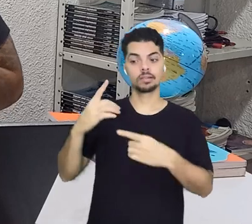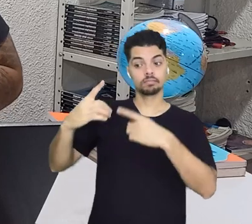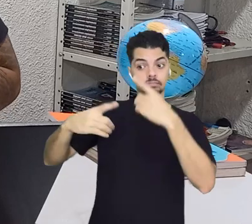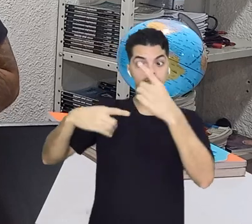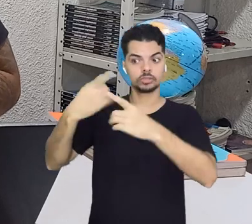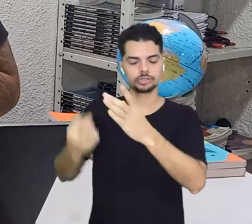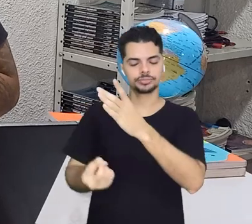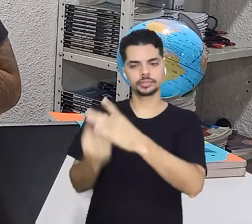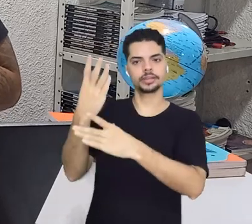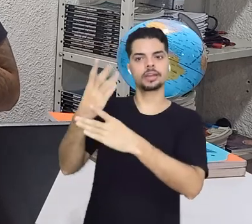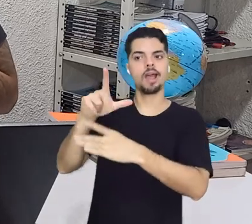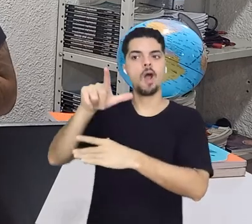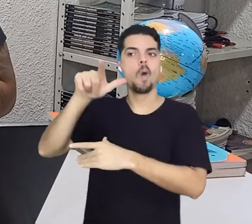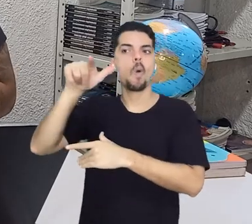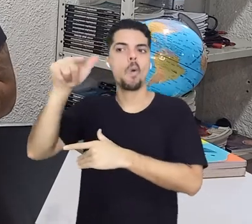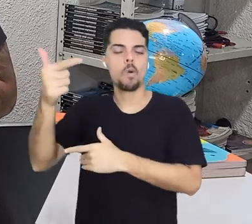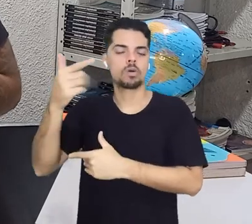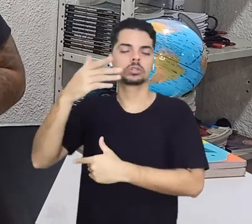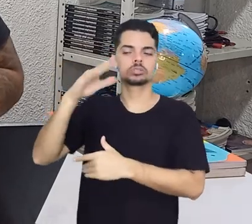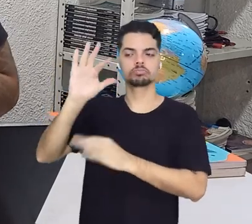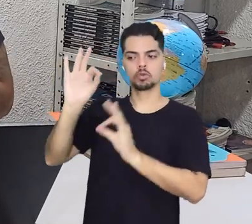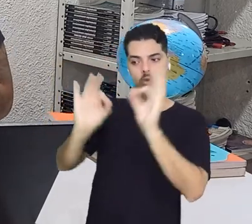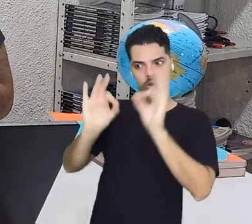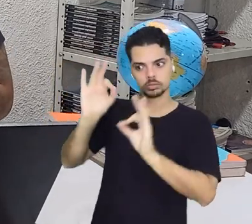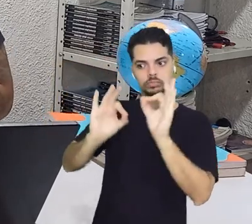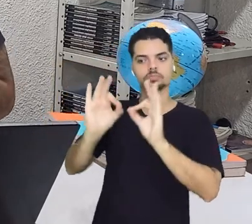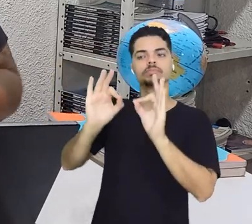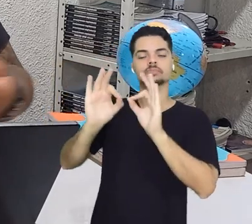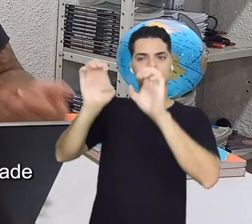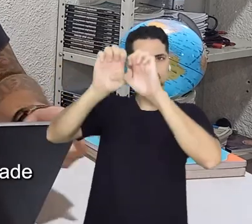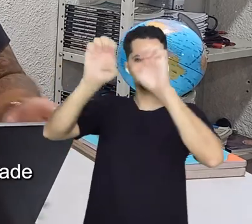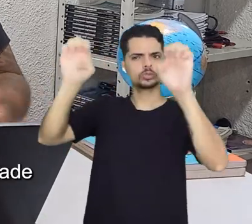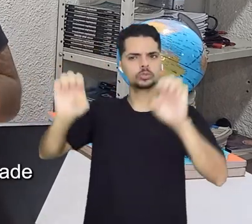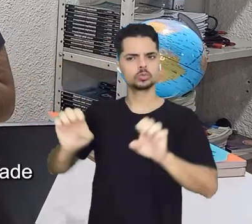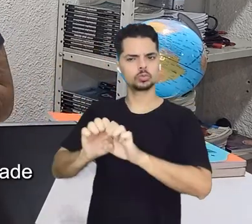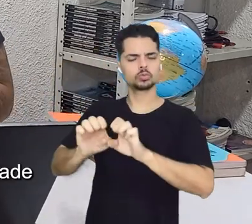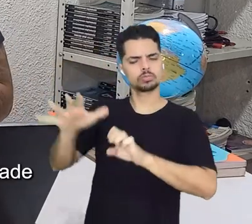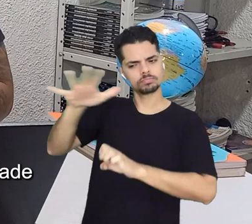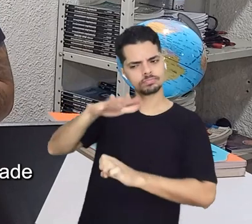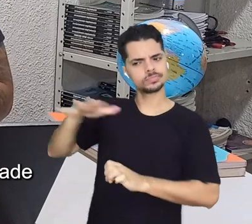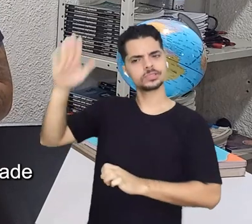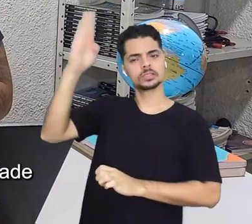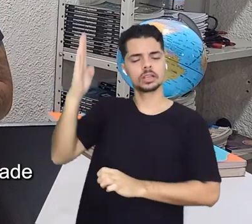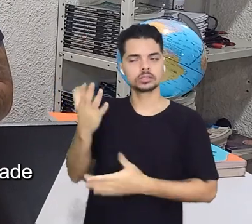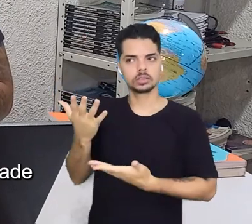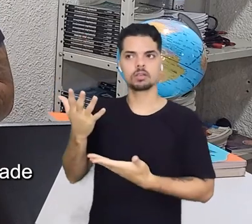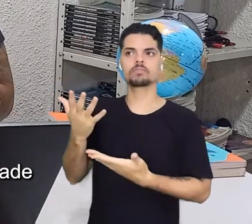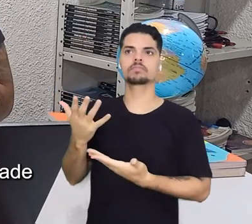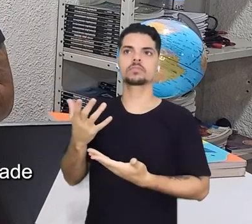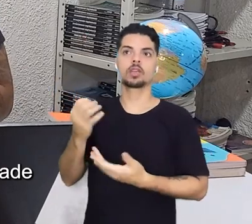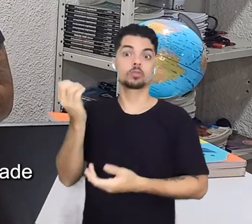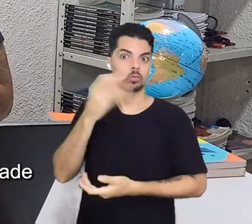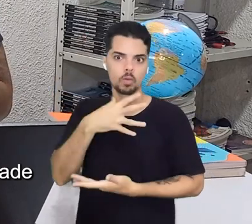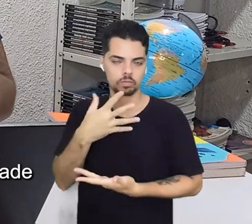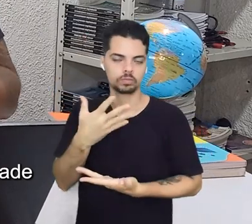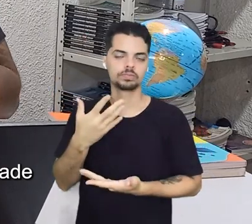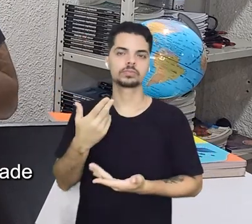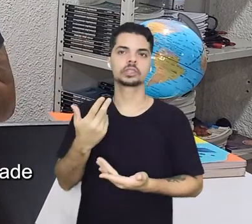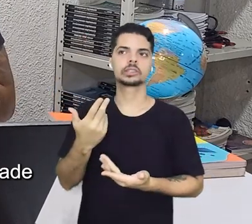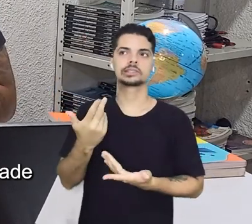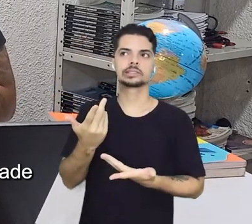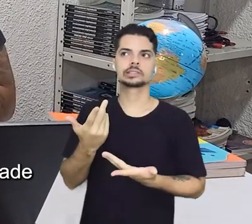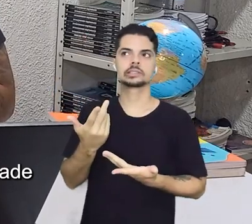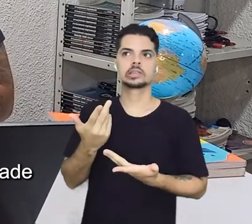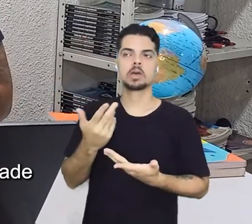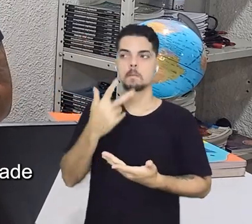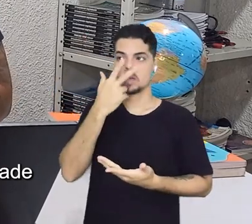Ao criar esse novo modelo de nação que se formava, que é o Brasil, ao conferir uma identidade, tendo